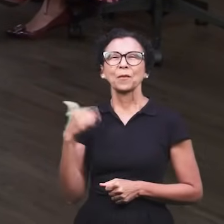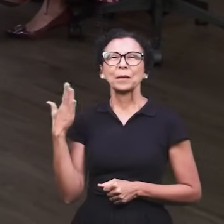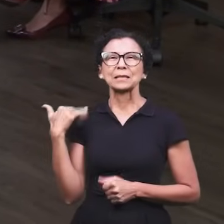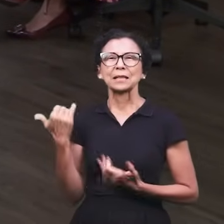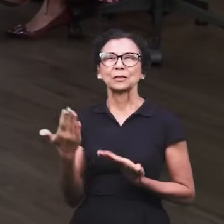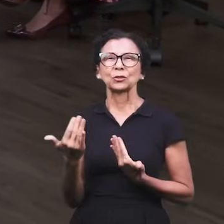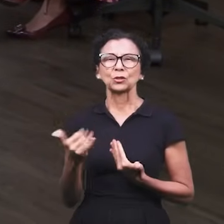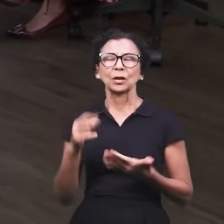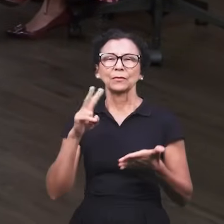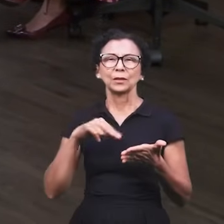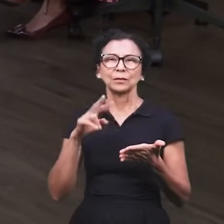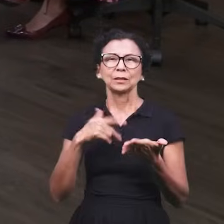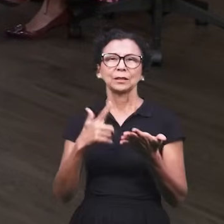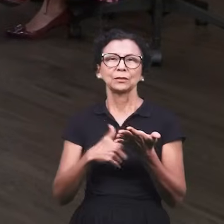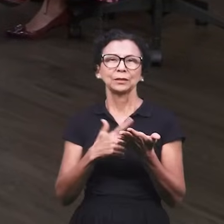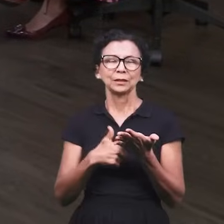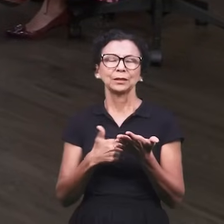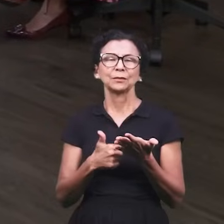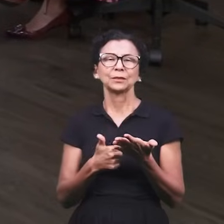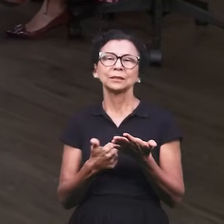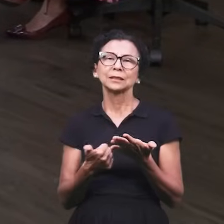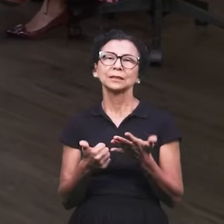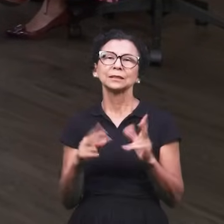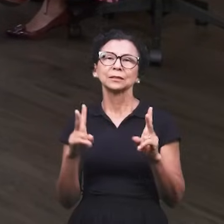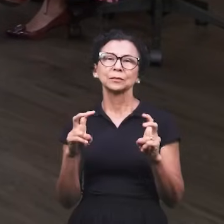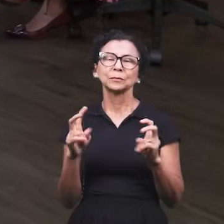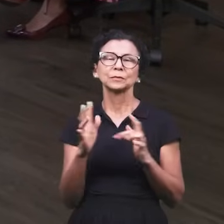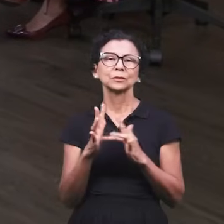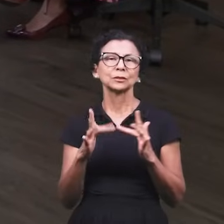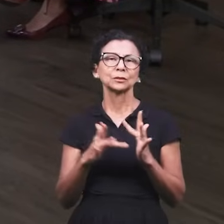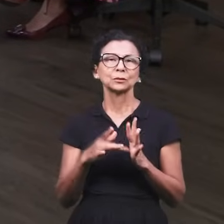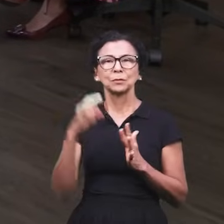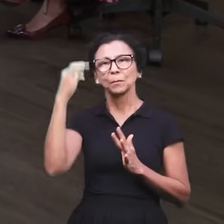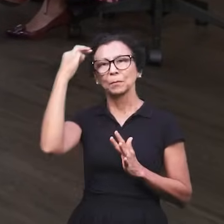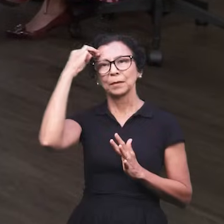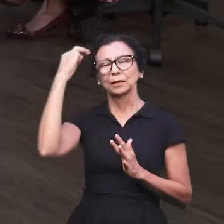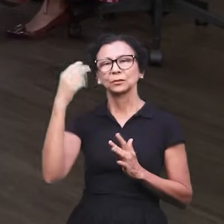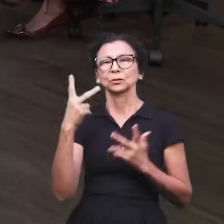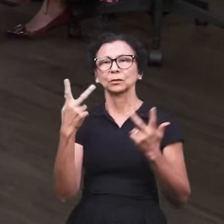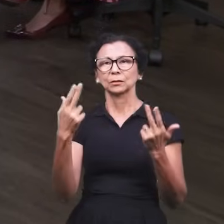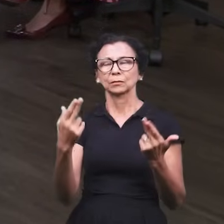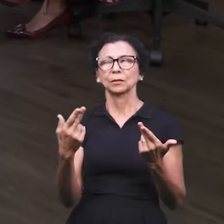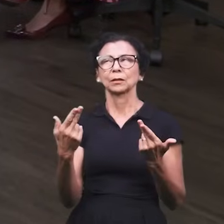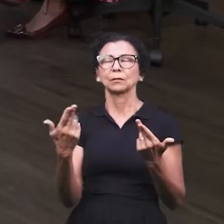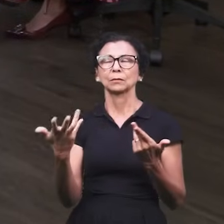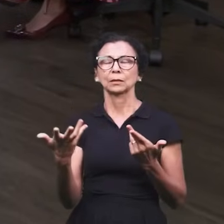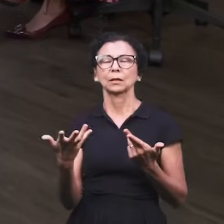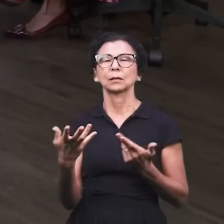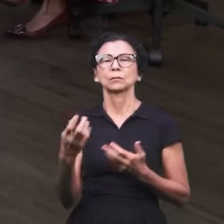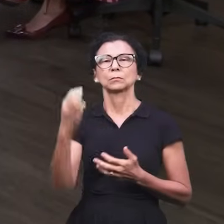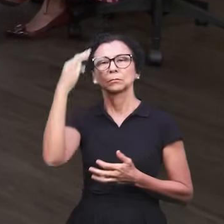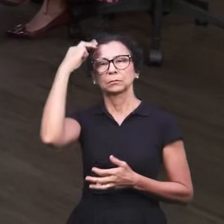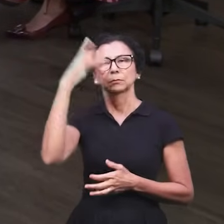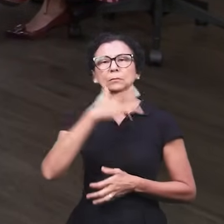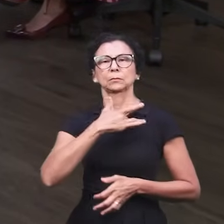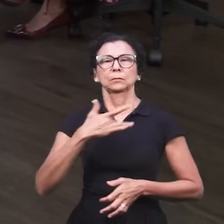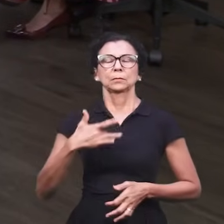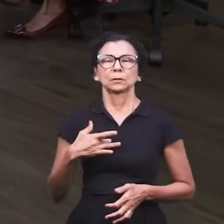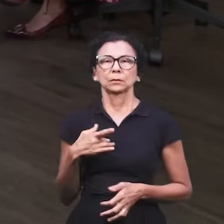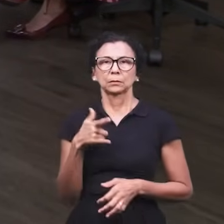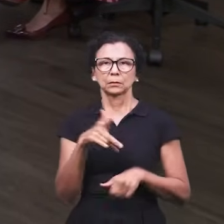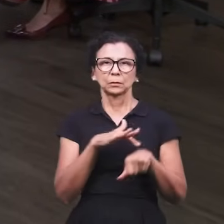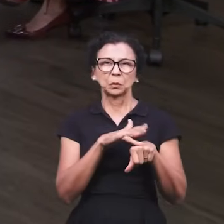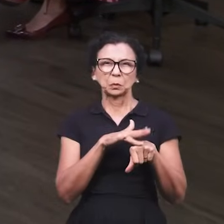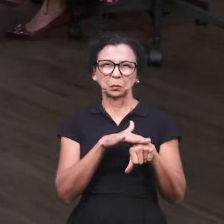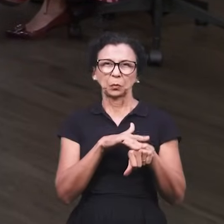era jovem. Mas é uma verdade. Nós sabermos, eu quero ter a mente de Cristo, eu quero ter uma mente saudável. Agora, se você quer